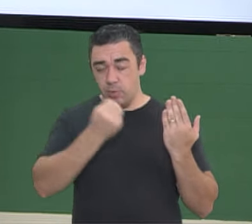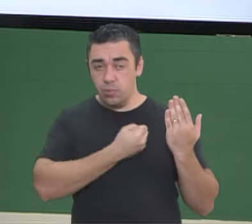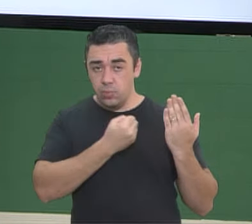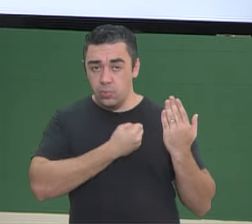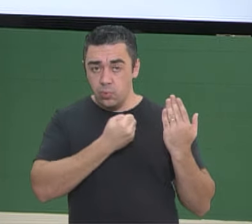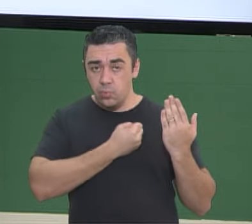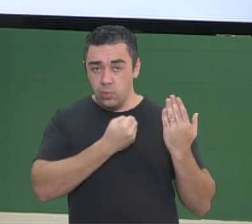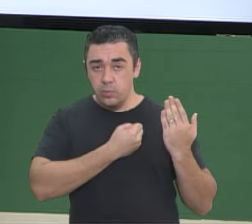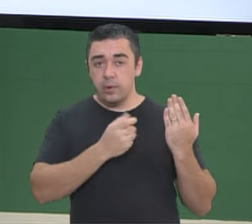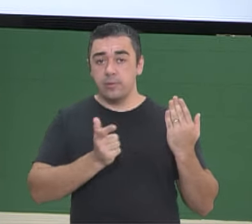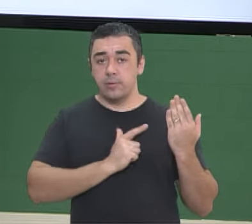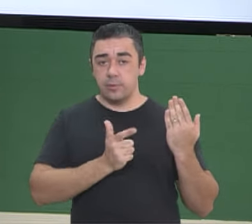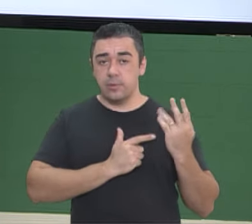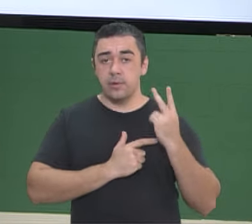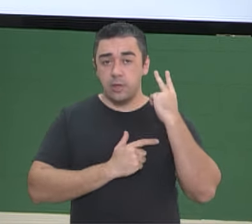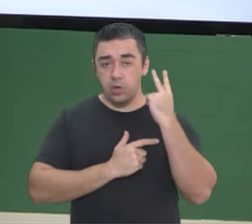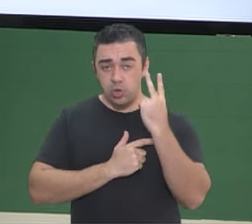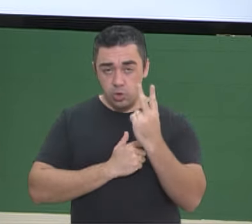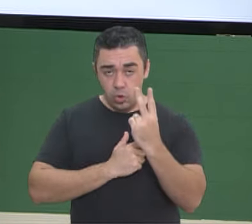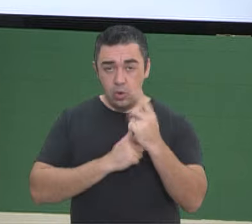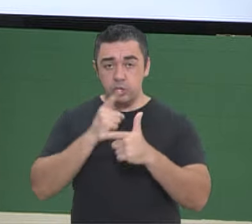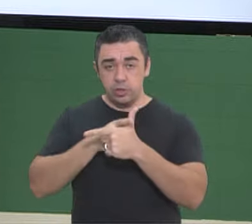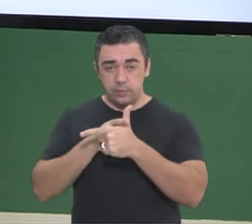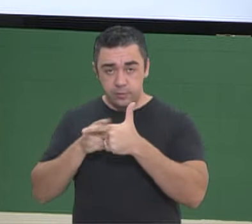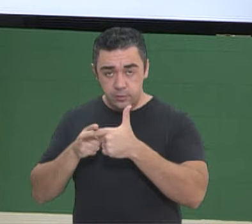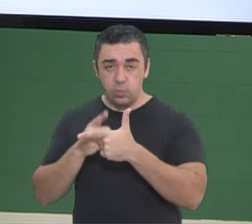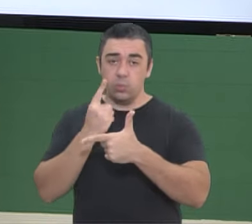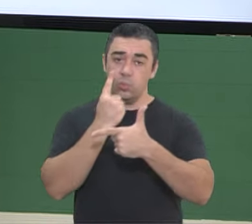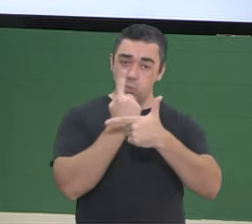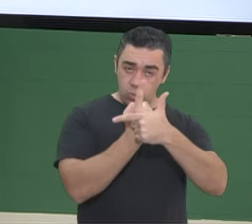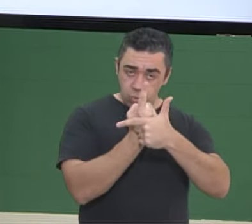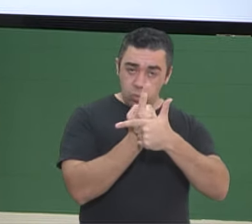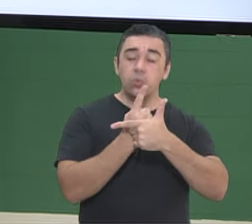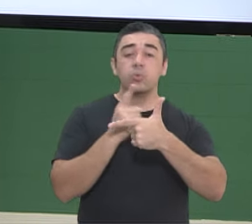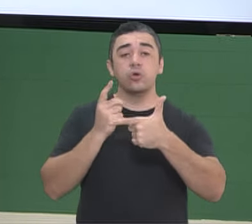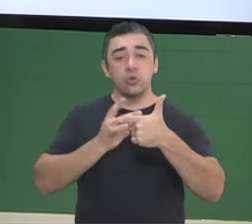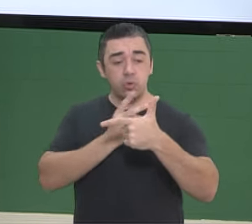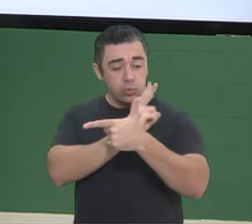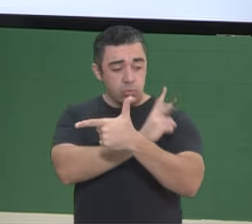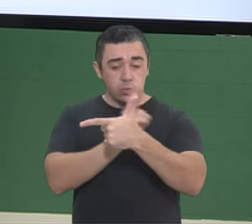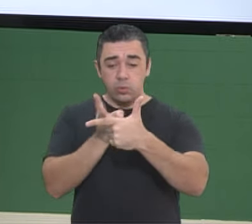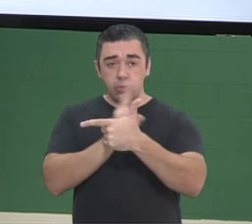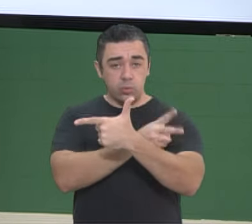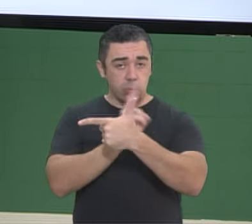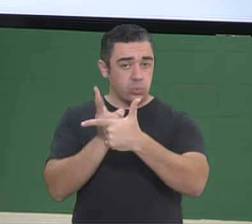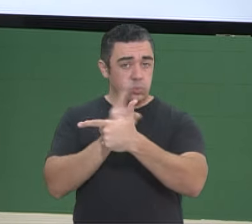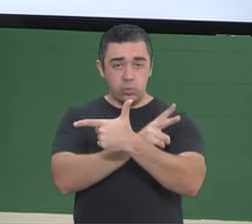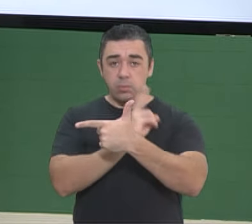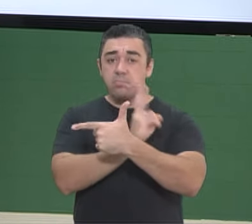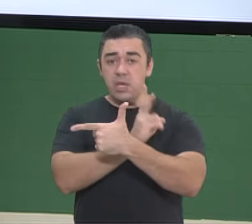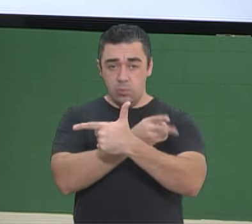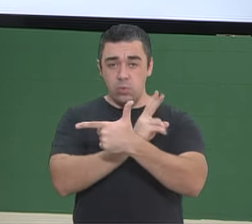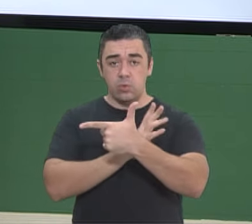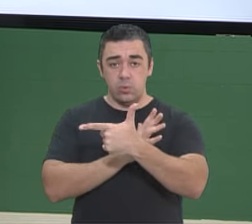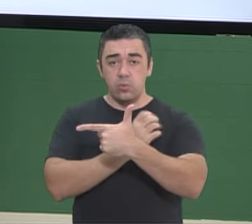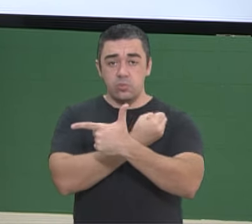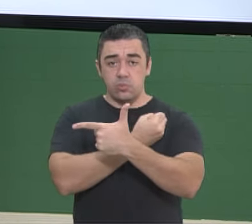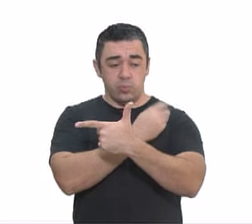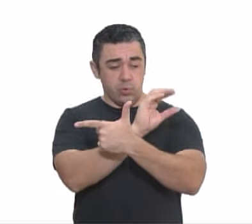primos possuem apenas 2 divisores, ok? O 1 e ele mesmo, tá? Determinar os